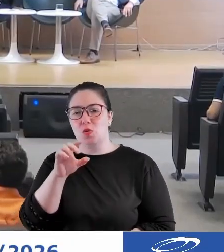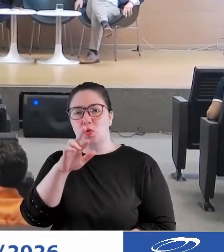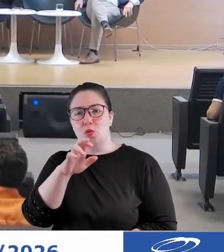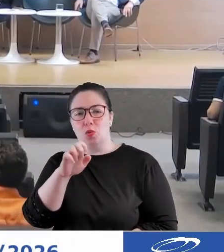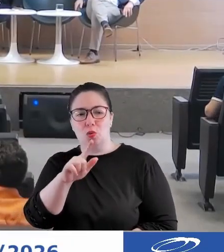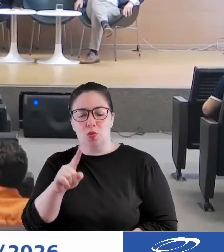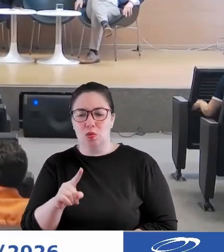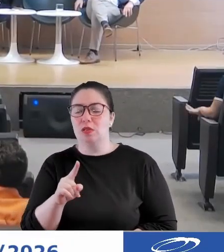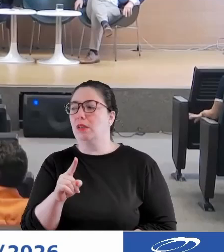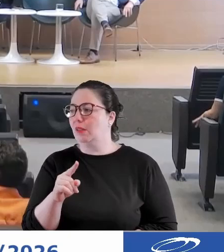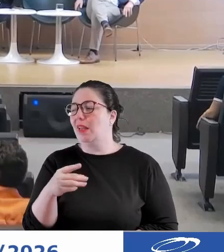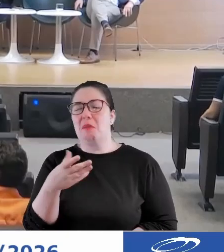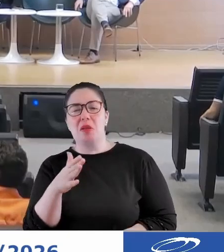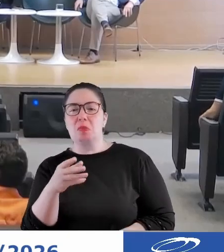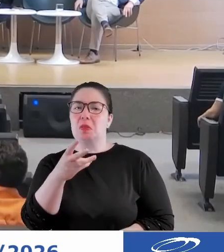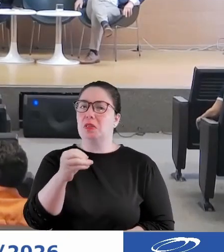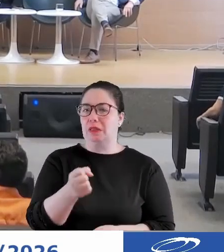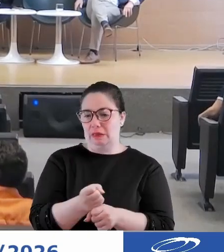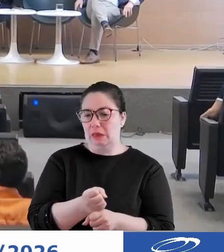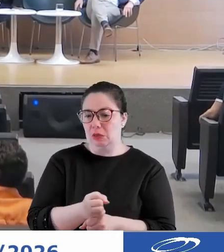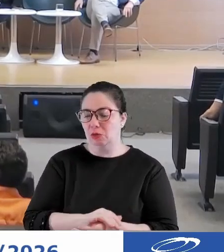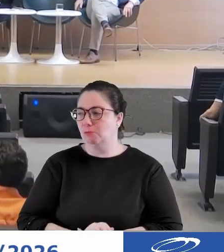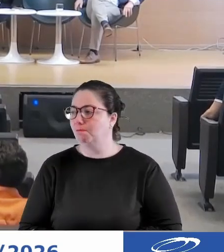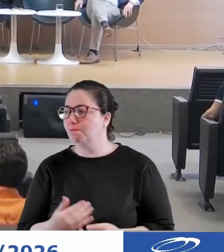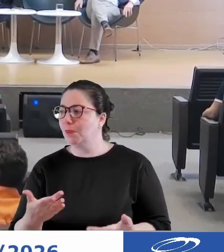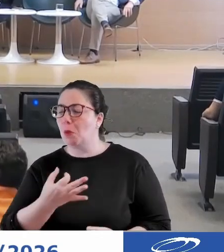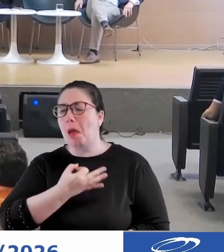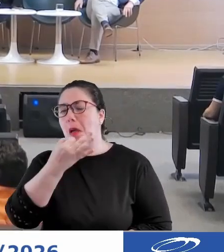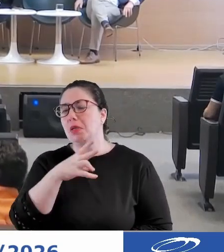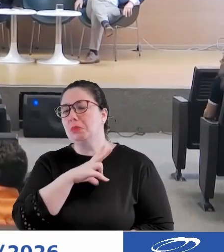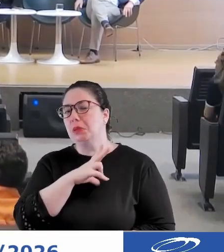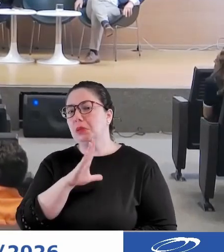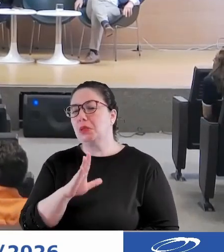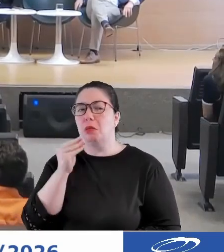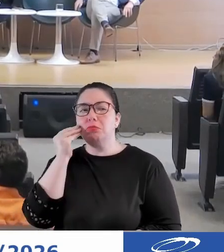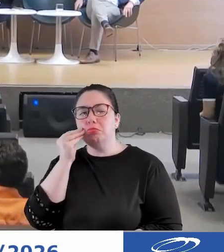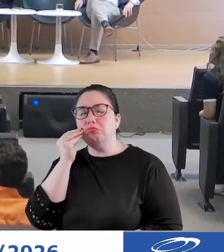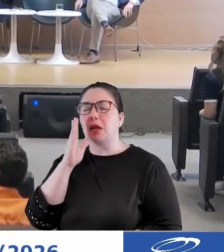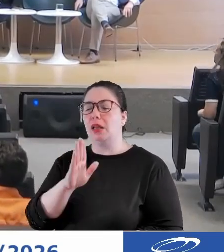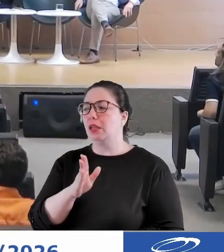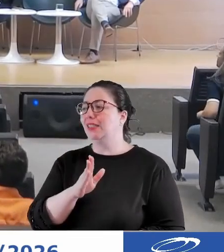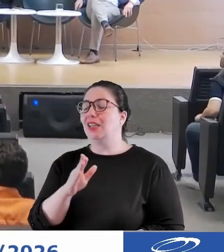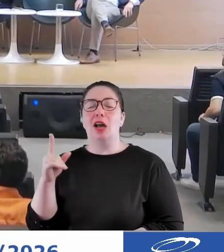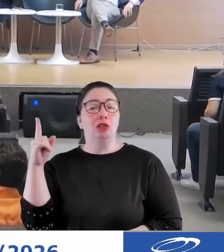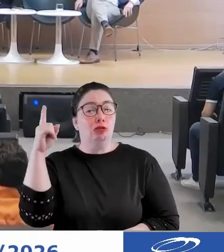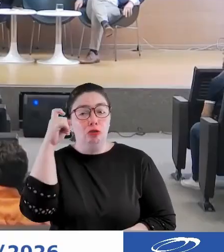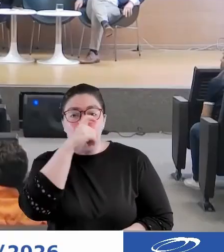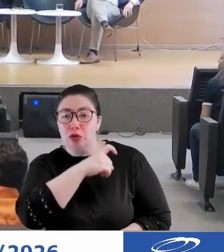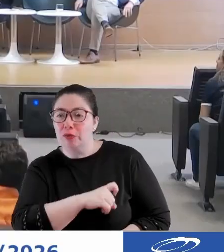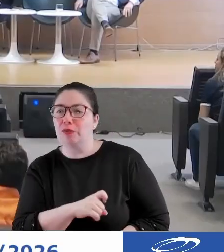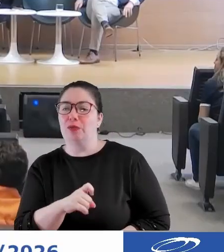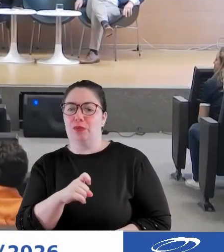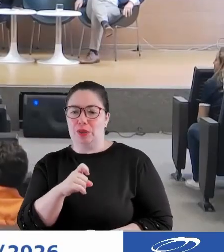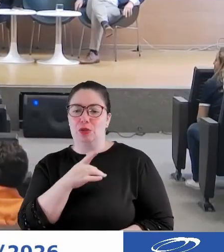E assim, eu queria dar primeiro a minha impressão, a minha impressão de como é difícil você tratar tuberculose osteoarticular num lugar onde não